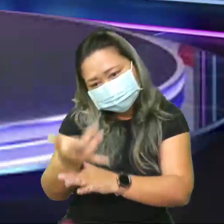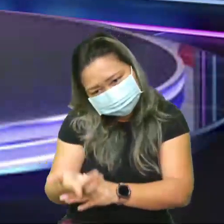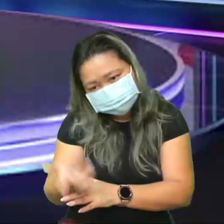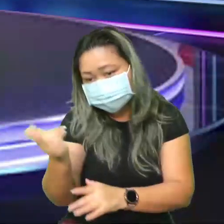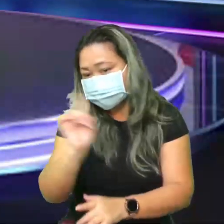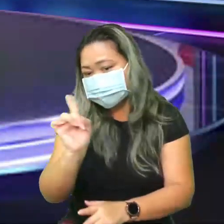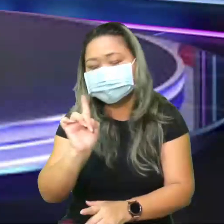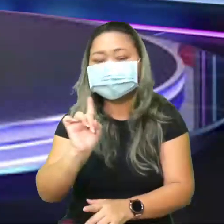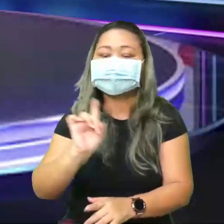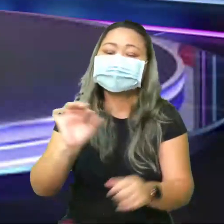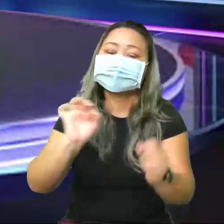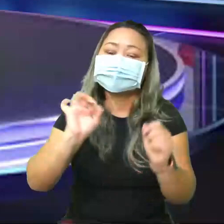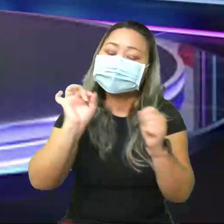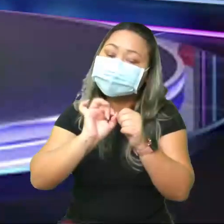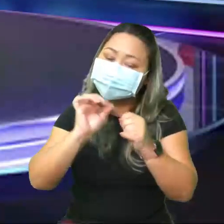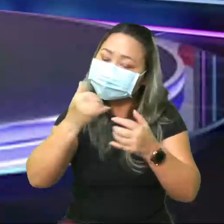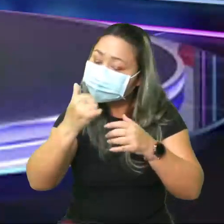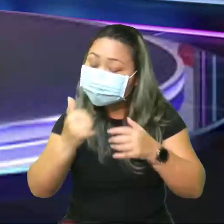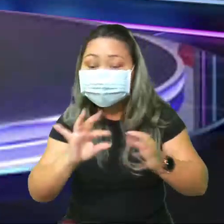esses organismos,